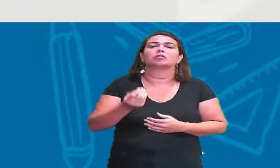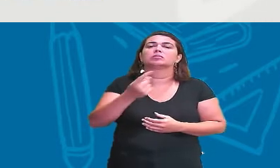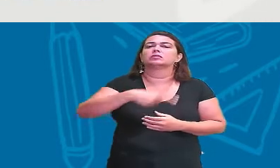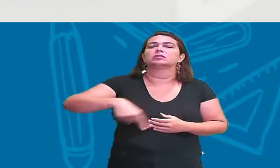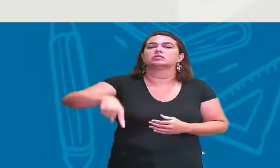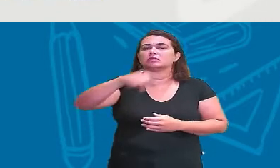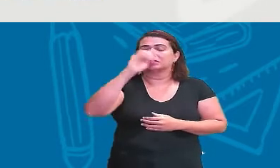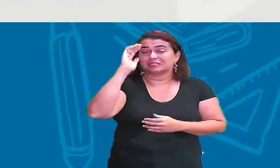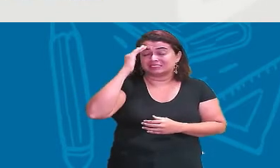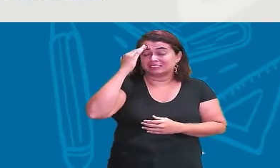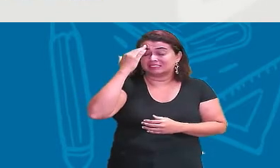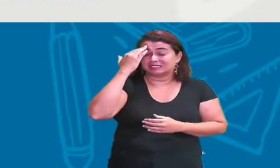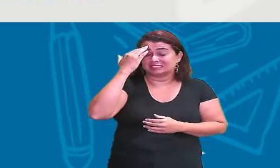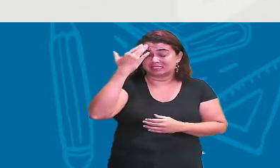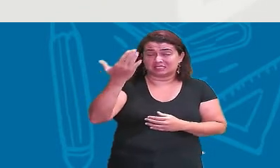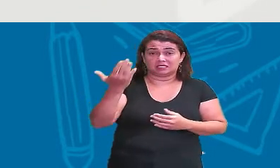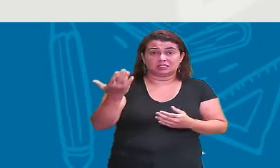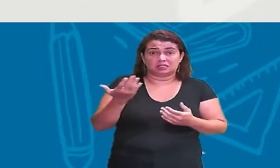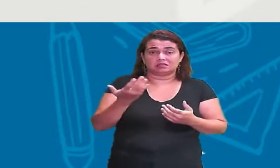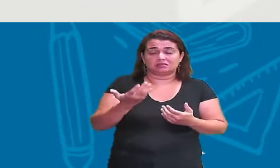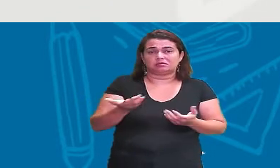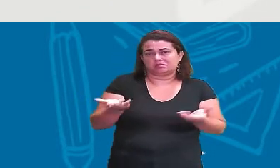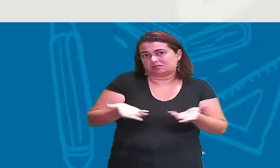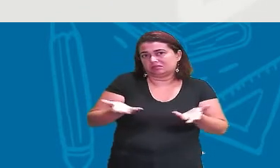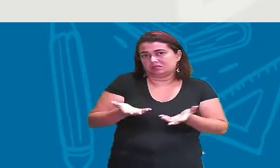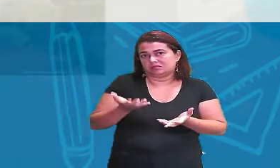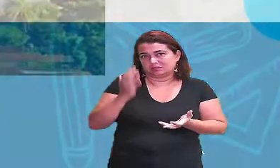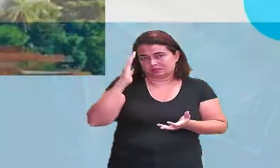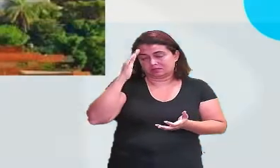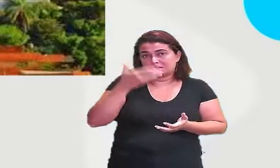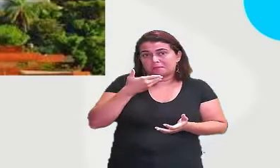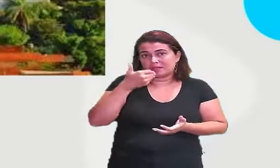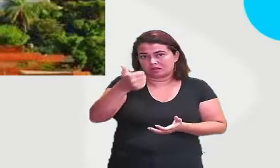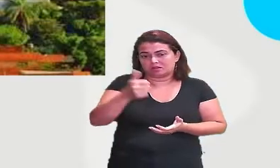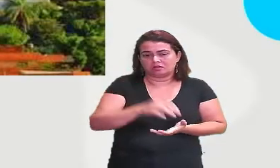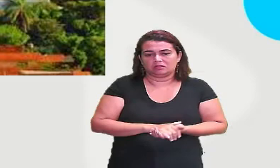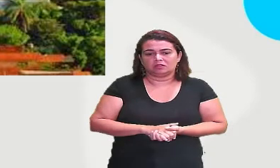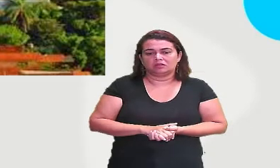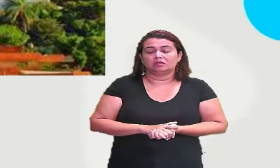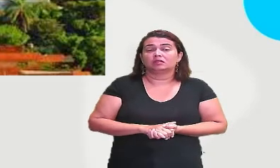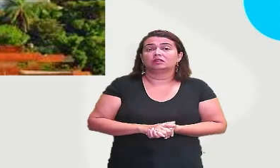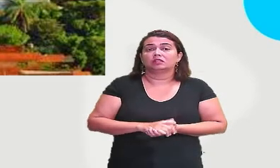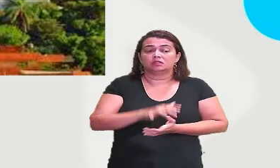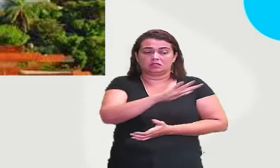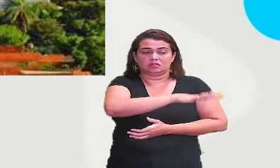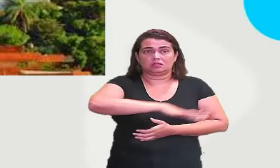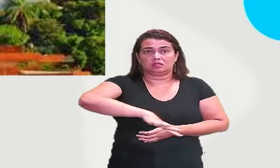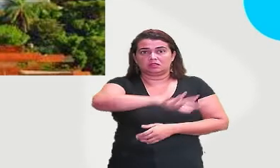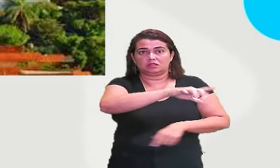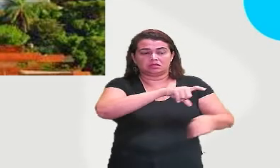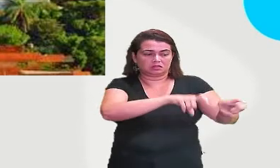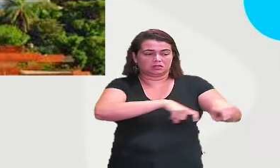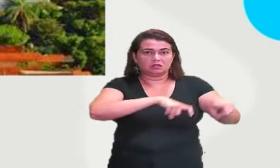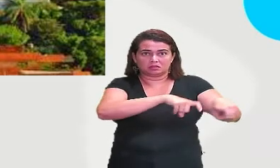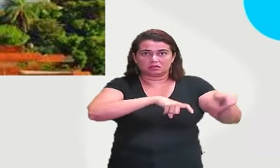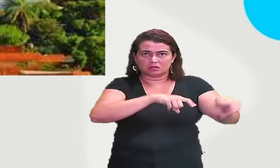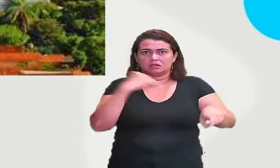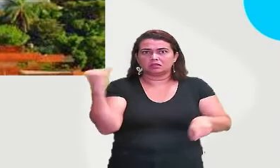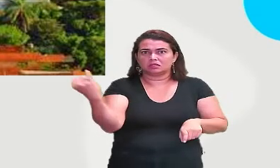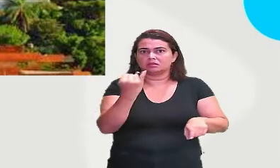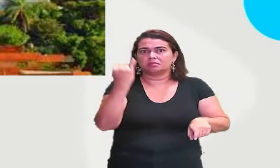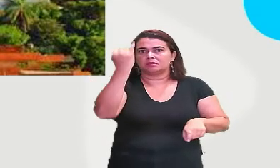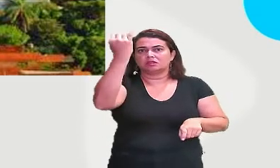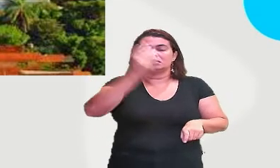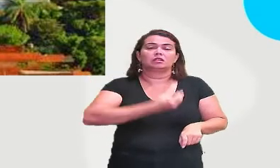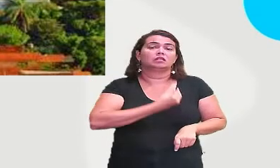a informação. Vamos lá. A zona rural é de fundamental importância para as nossas vidas,